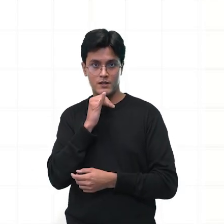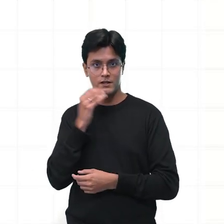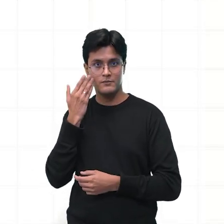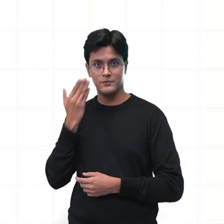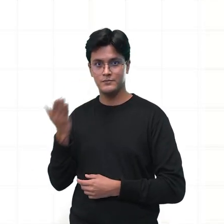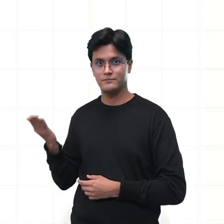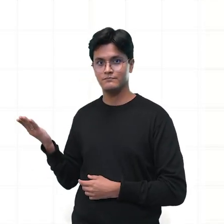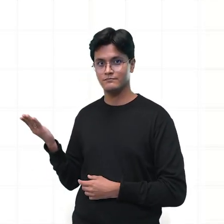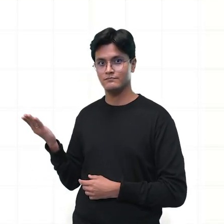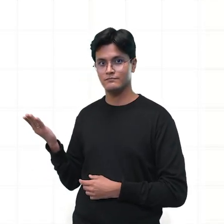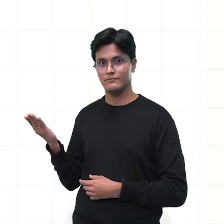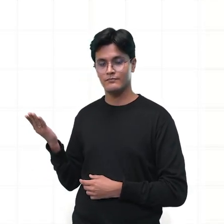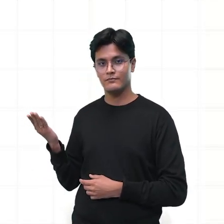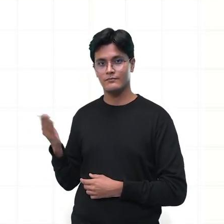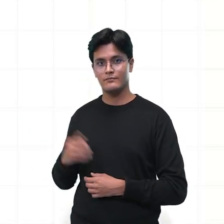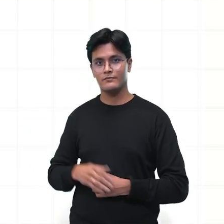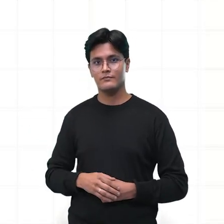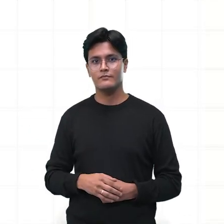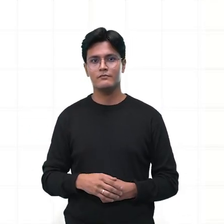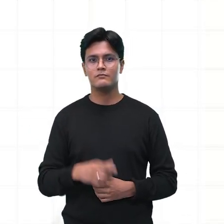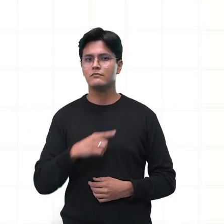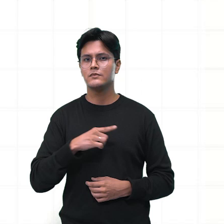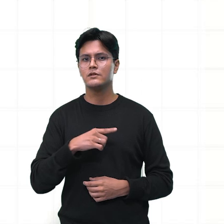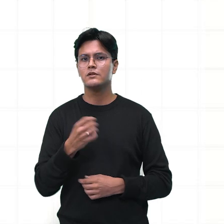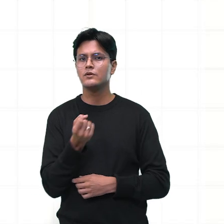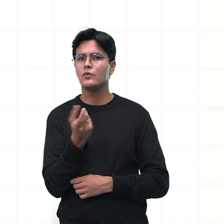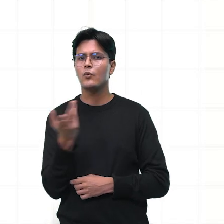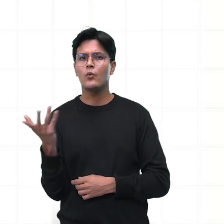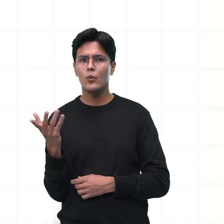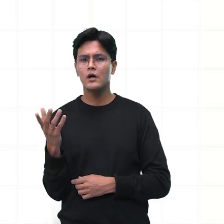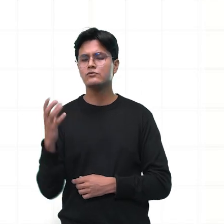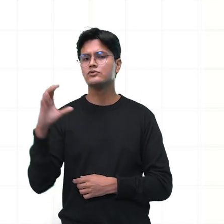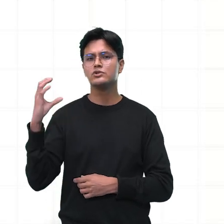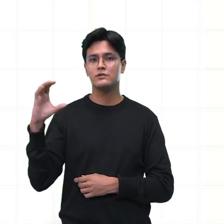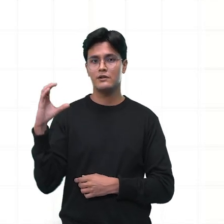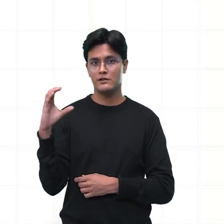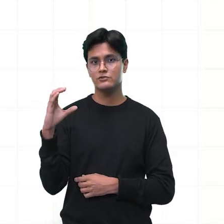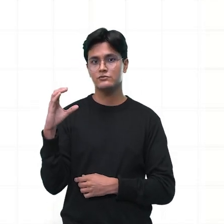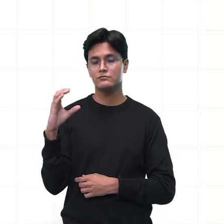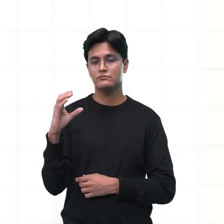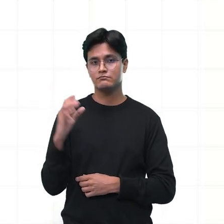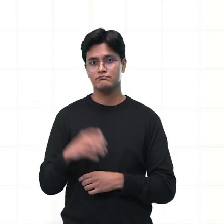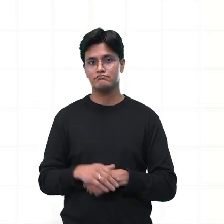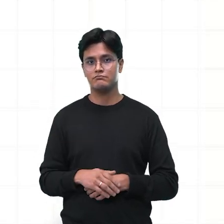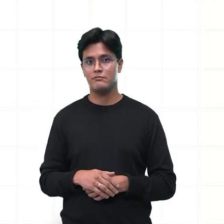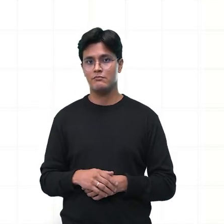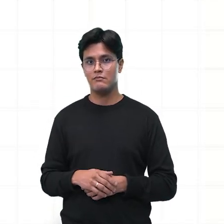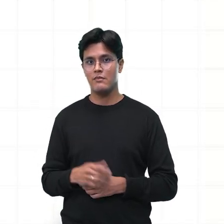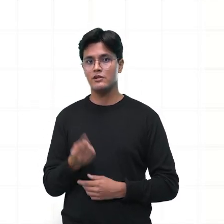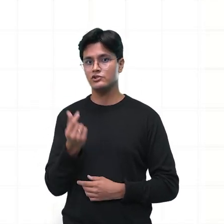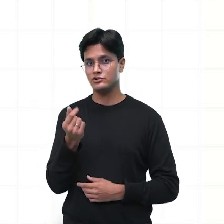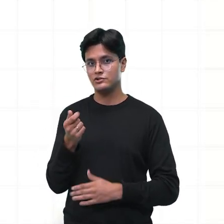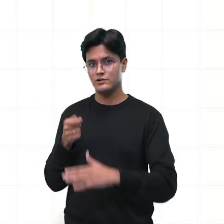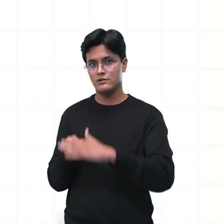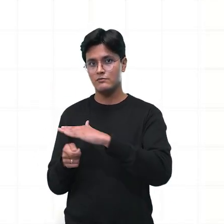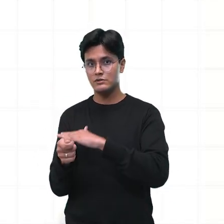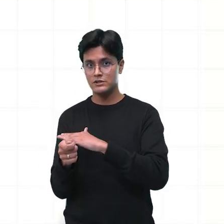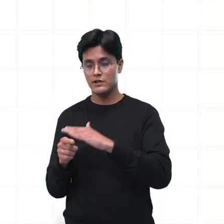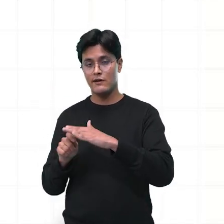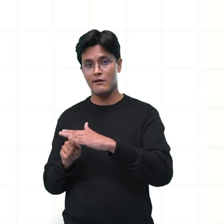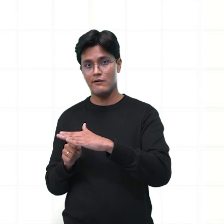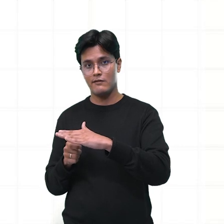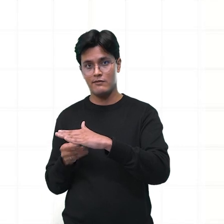Sobrinho. Ele tinha ali na conta dele de crédito, ele fez um depósito de R$500.